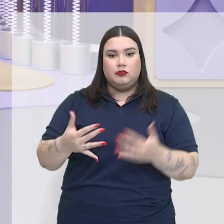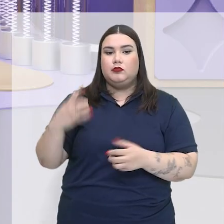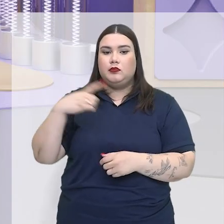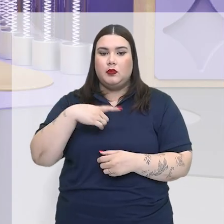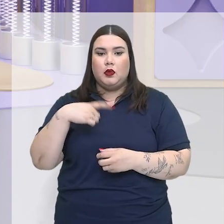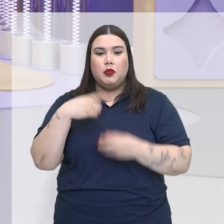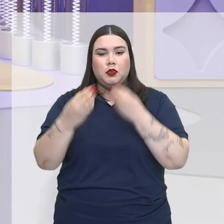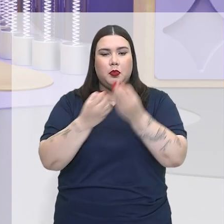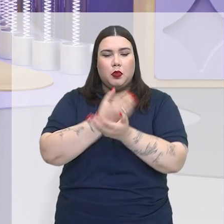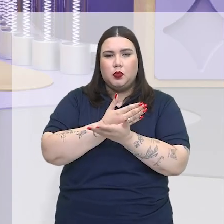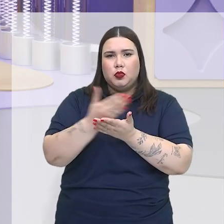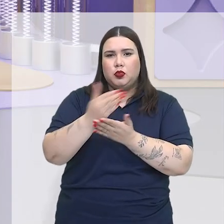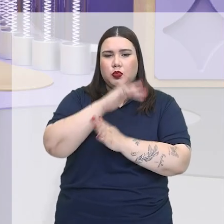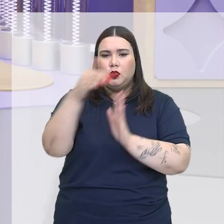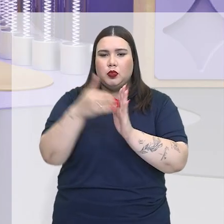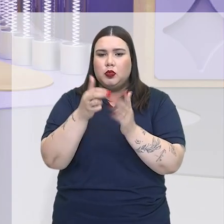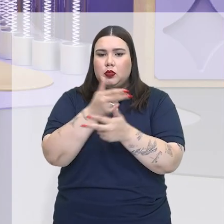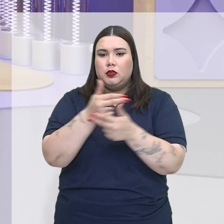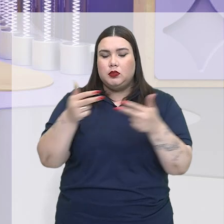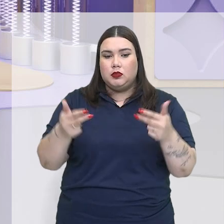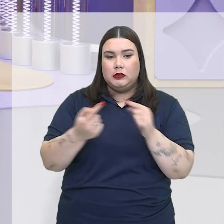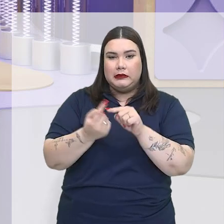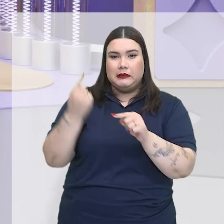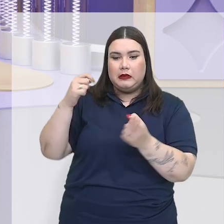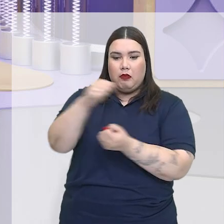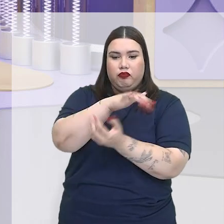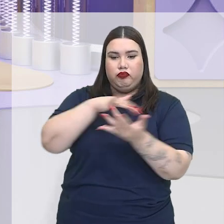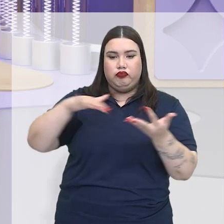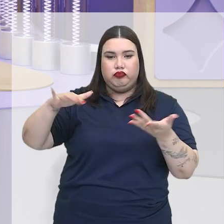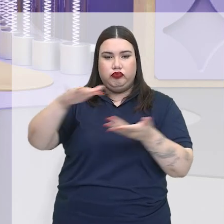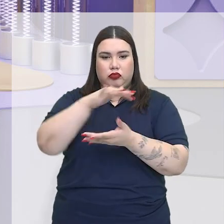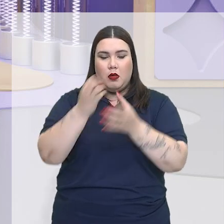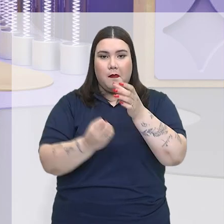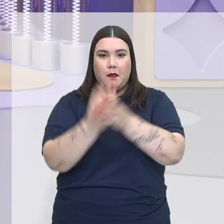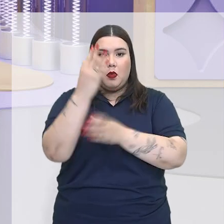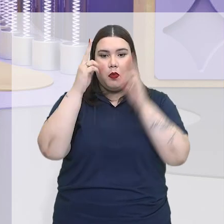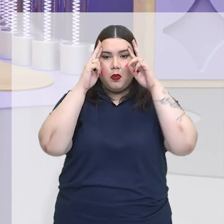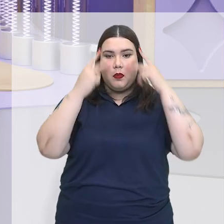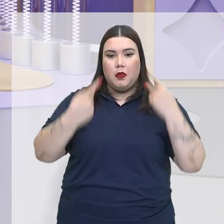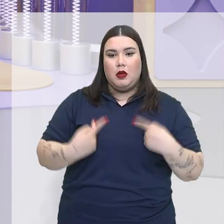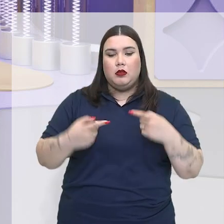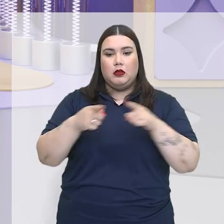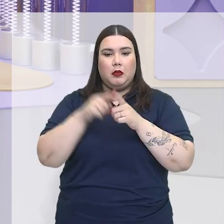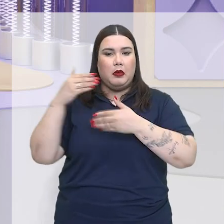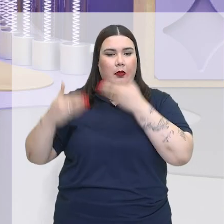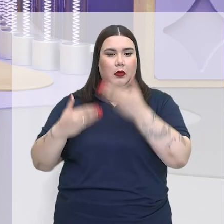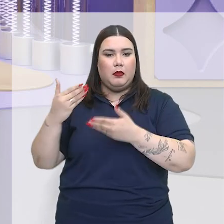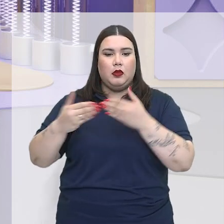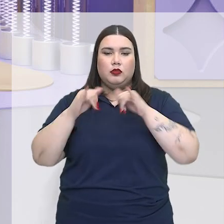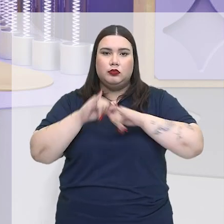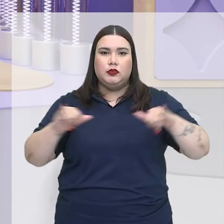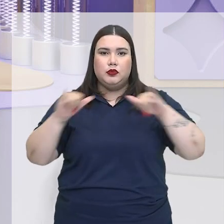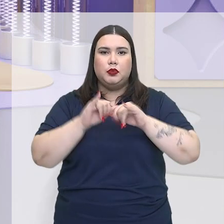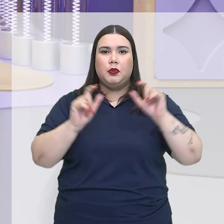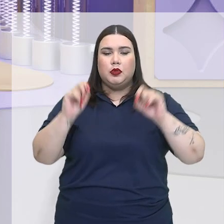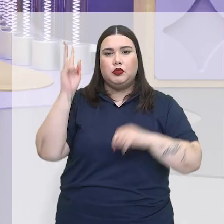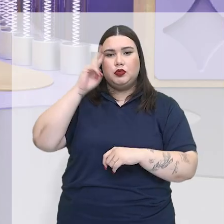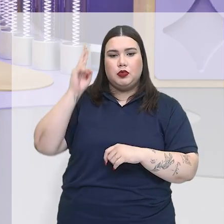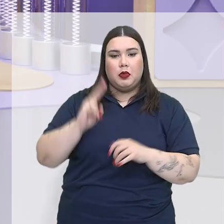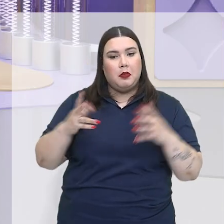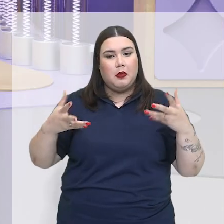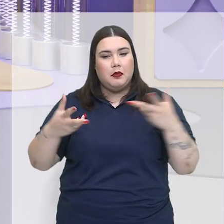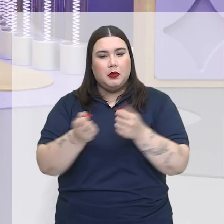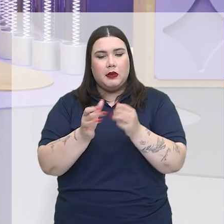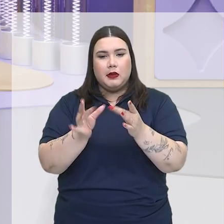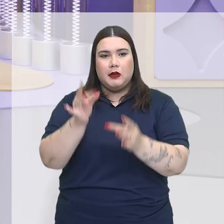Eles oferecem explicações sobre o início de tudo, desde o cosmos até a humanidade, e frequentemente são contados através de histórias ricas